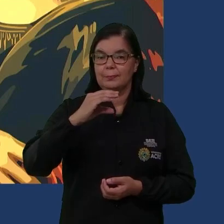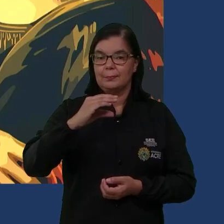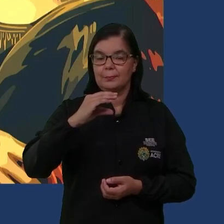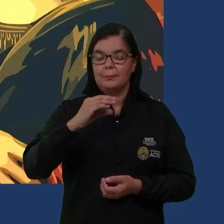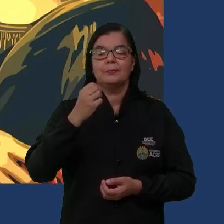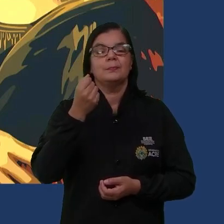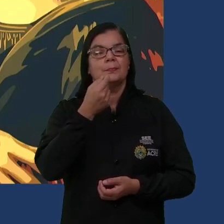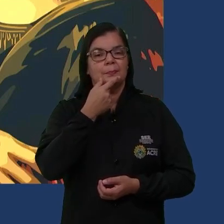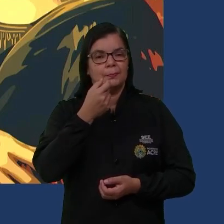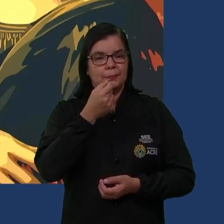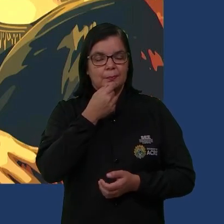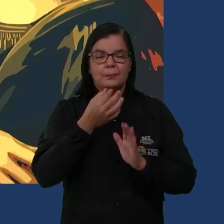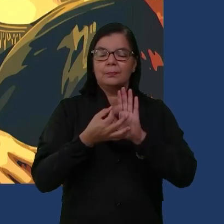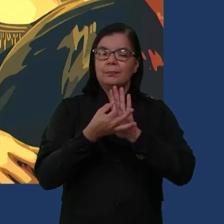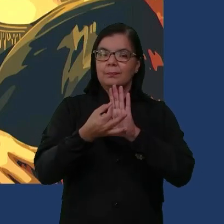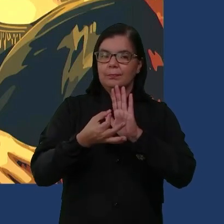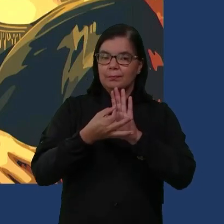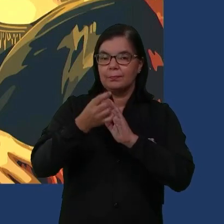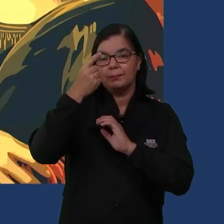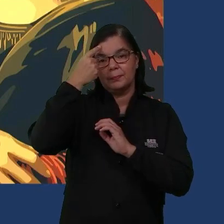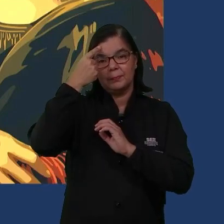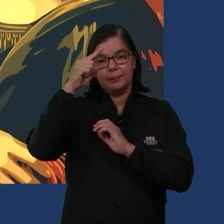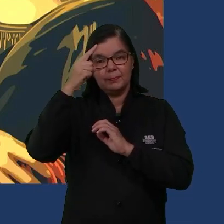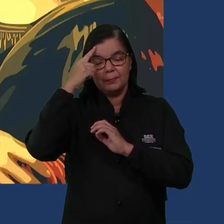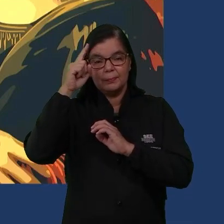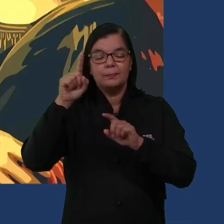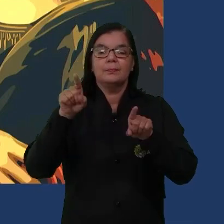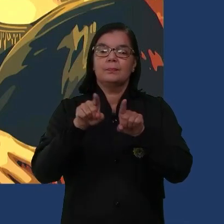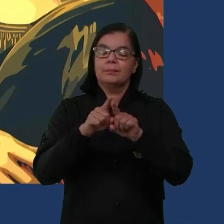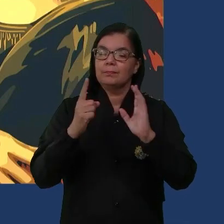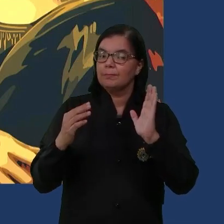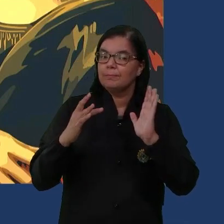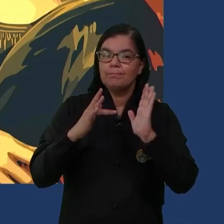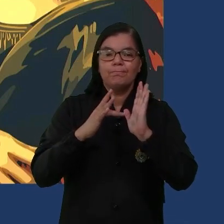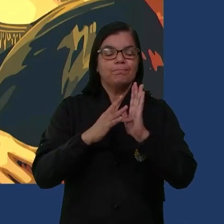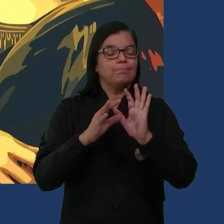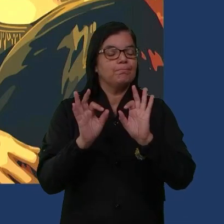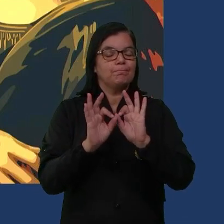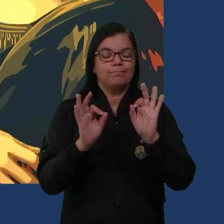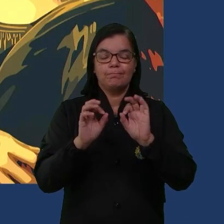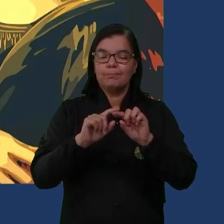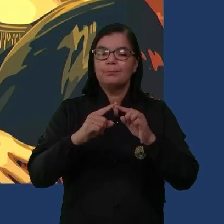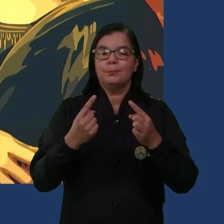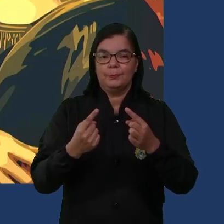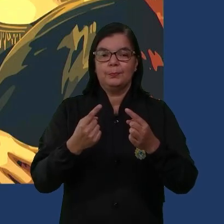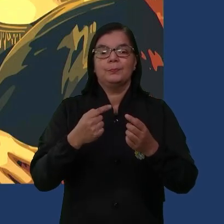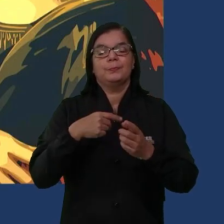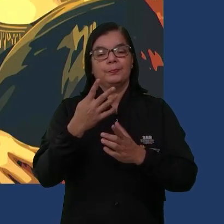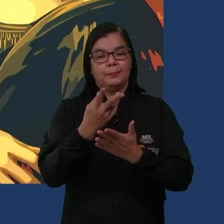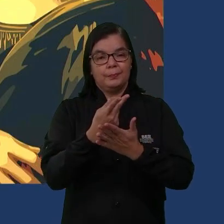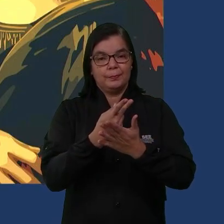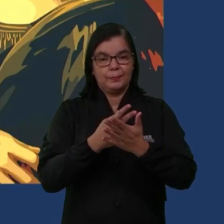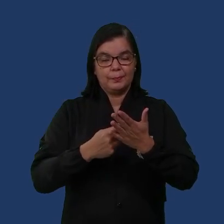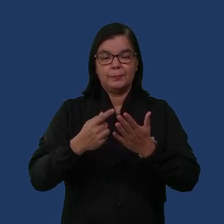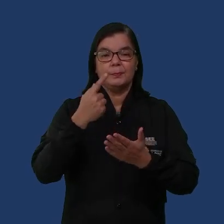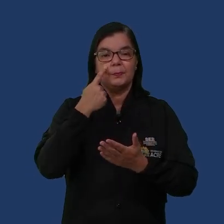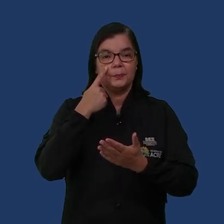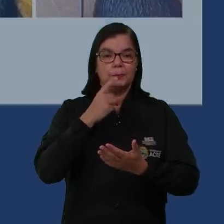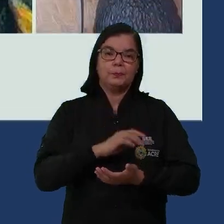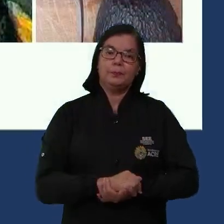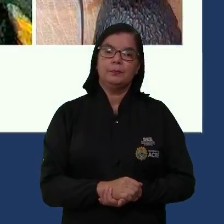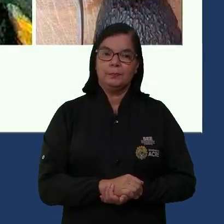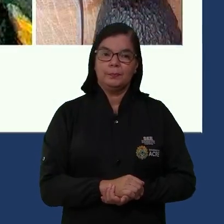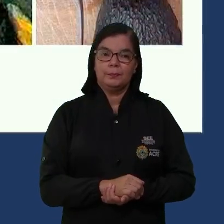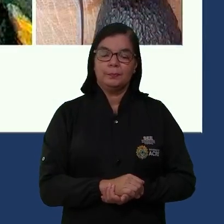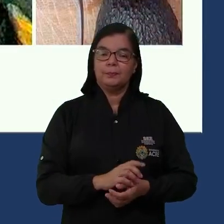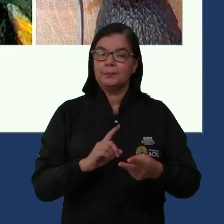uma paródia que faz crítica à ideia de obra-prima intocável ao elitismo da arte. Vamos seguir com